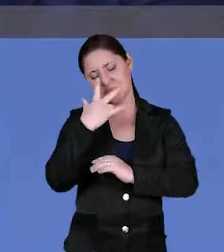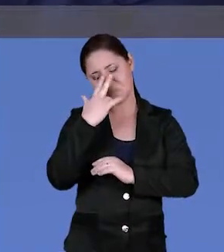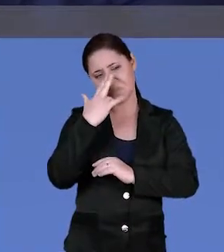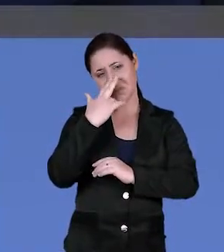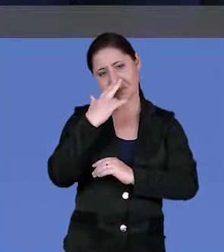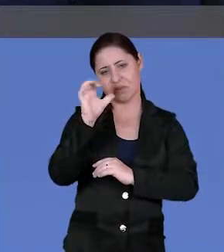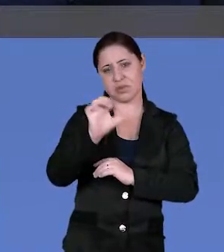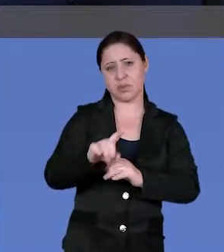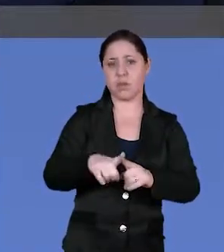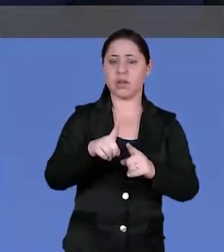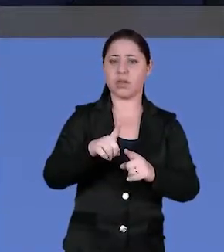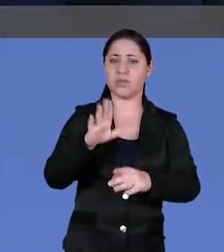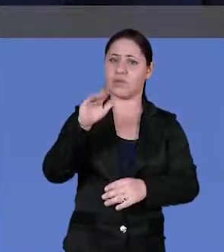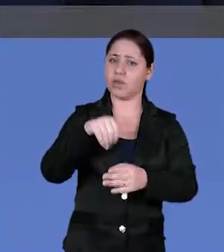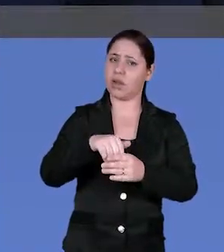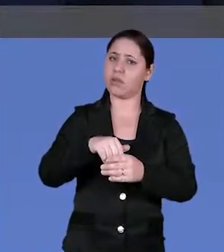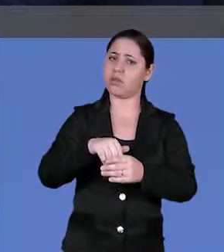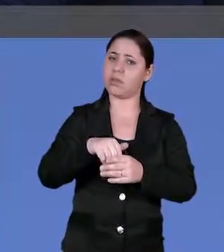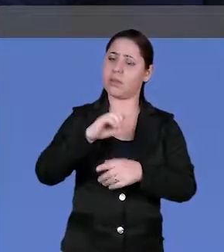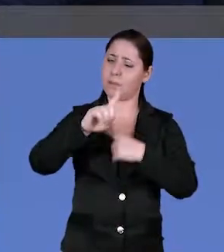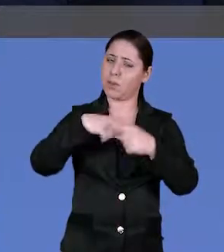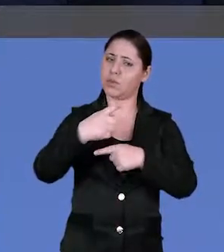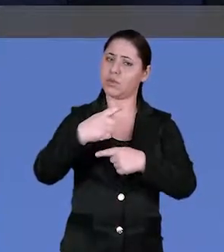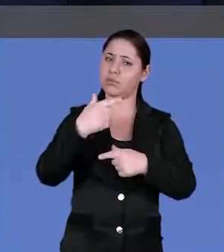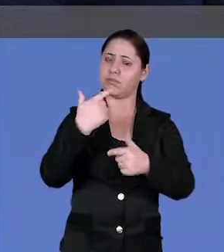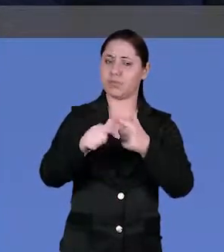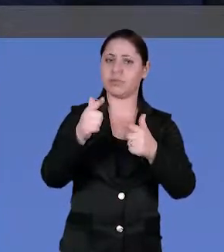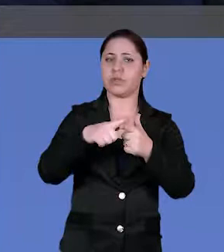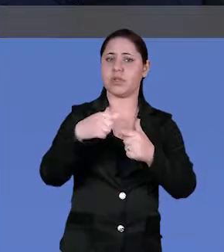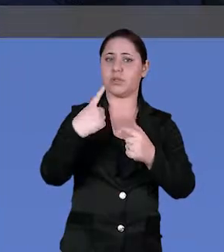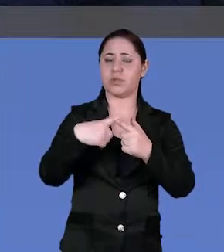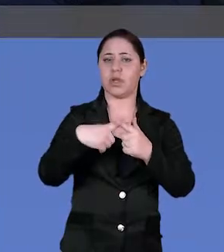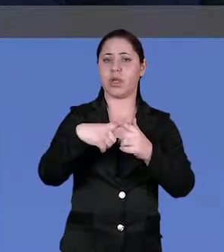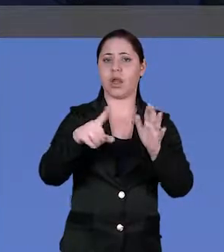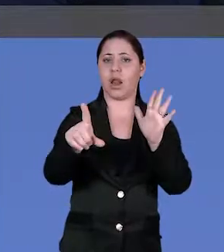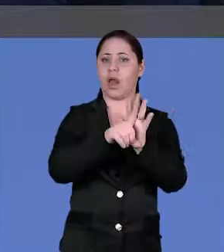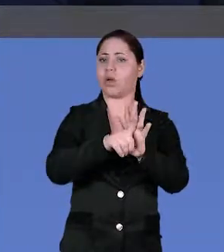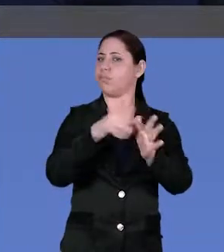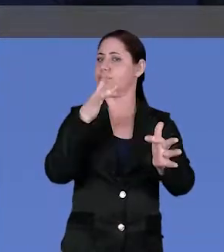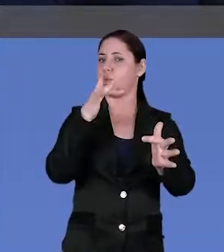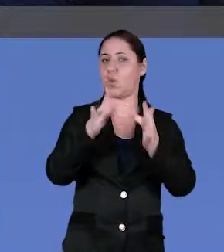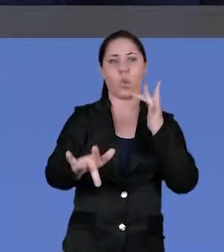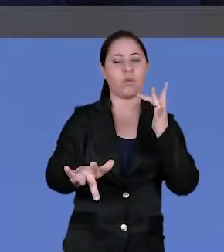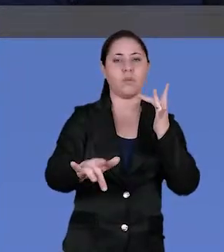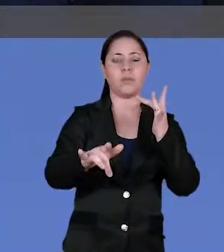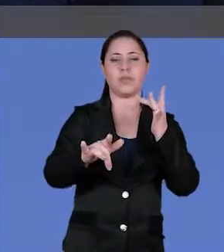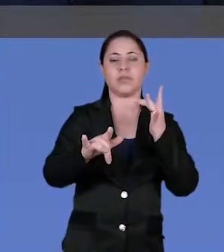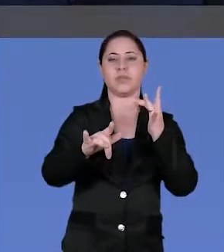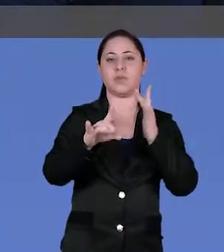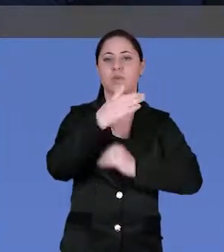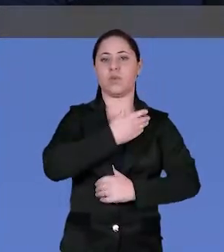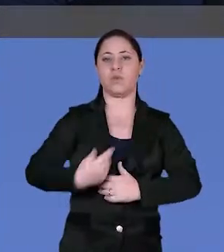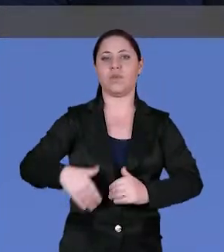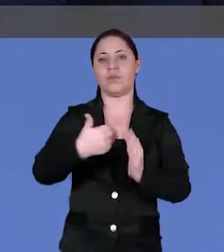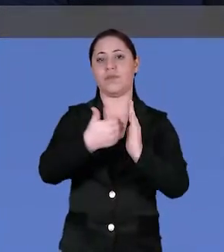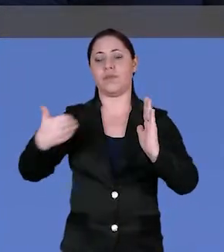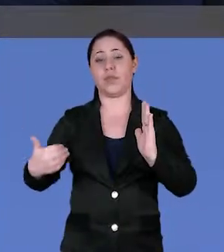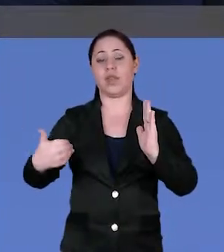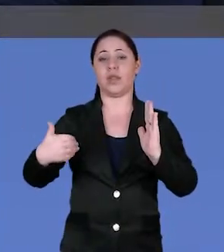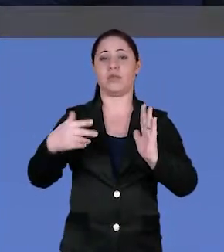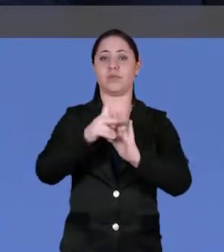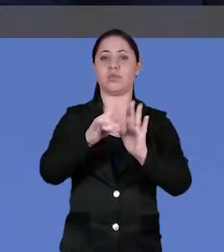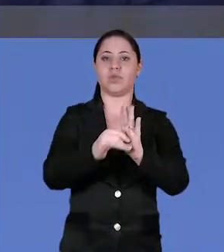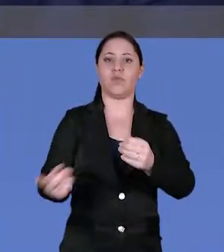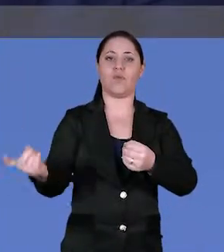ter um projeto natimorto, né, ele acaba votando. Mas vai encontrar problema ali na frente, porque se ele for um projeto inconstitucional,